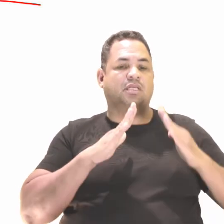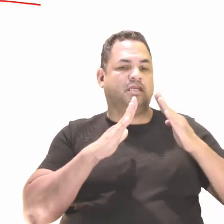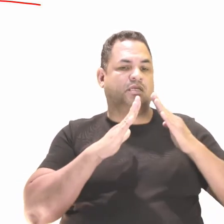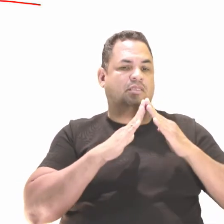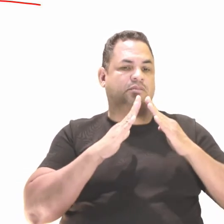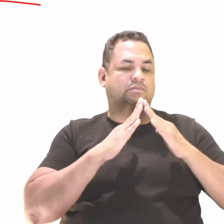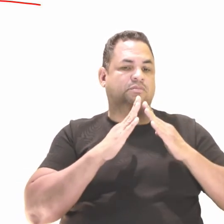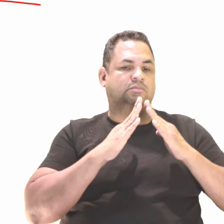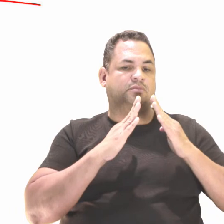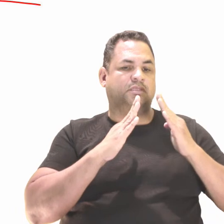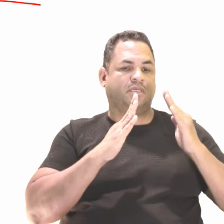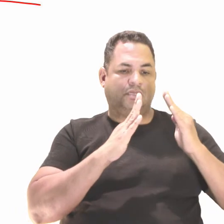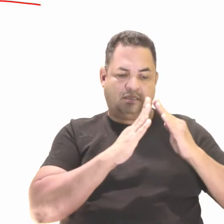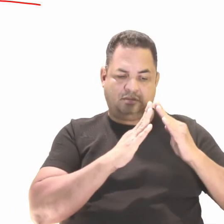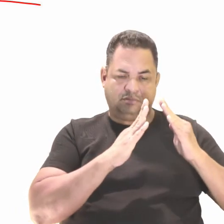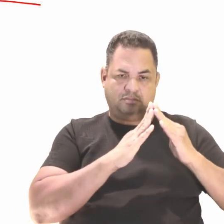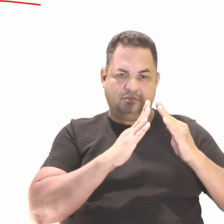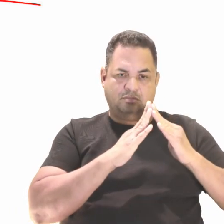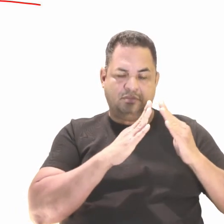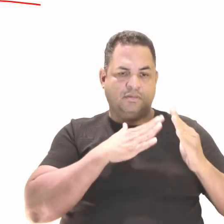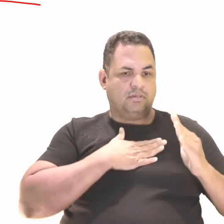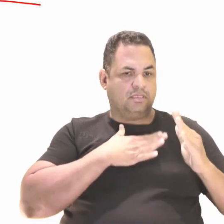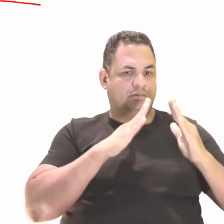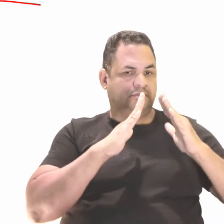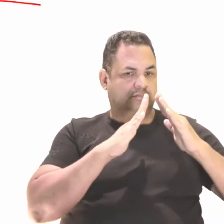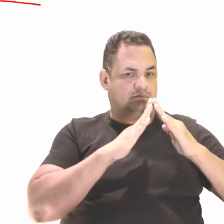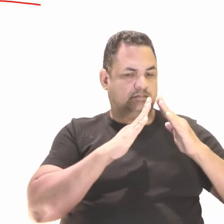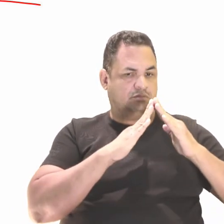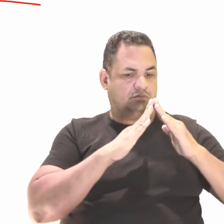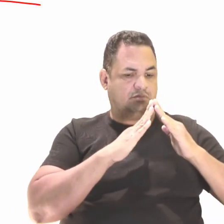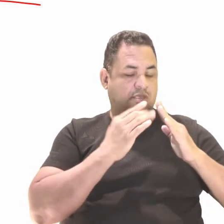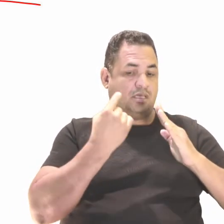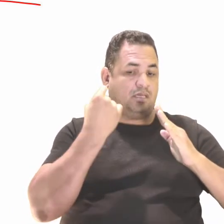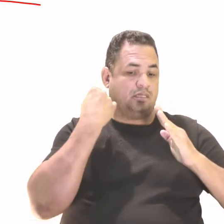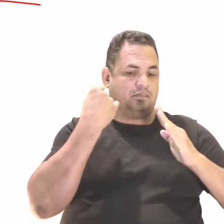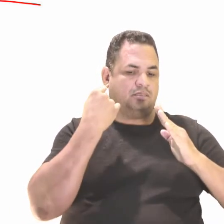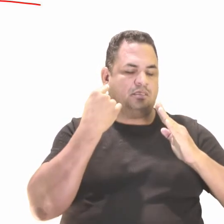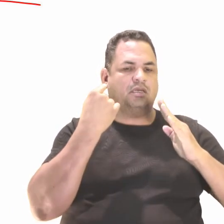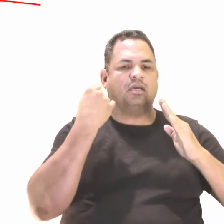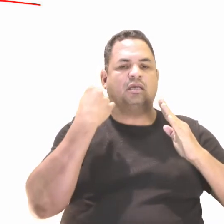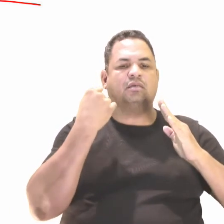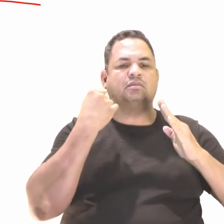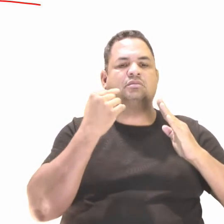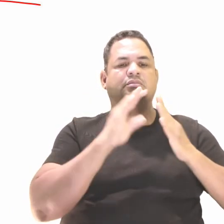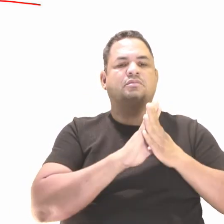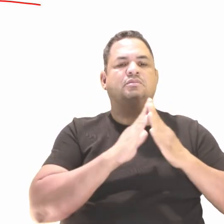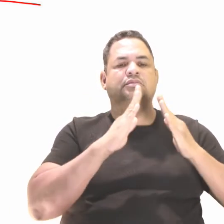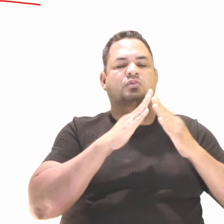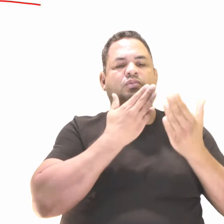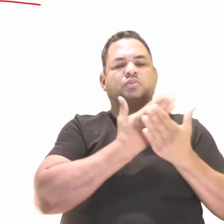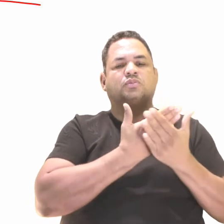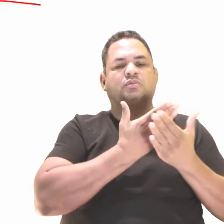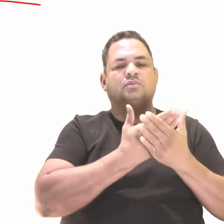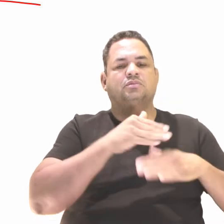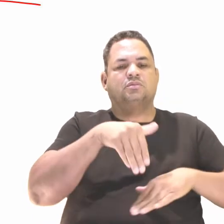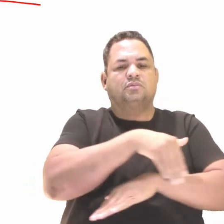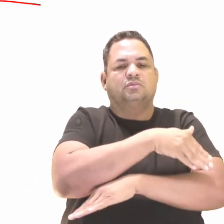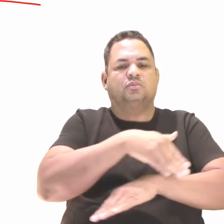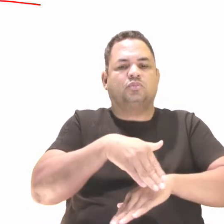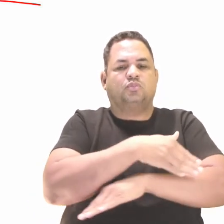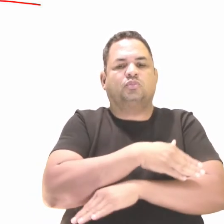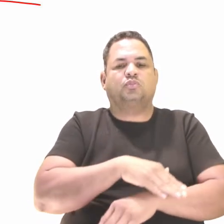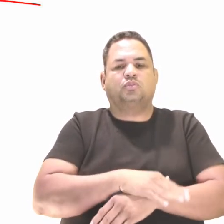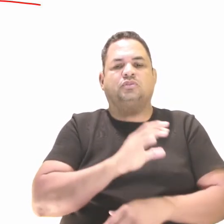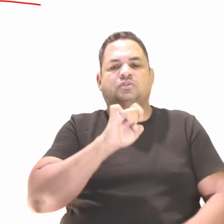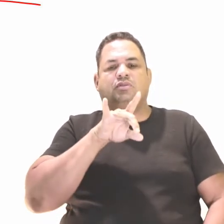atrás. Olha aqui a preposição de lugar que a gente aprendeu da nossa escola. Avenida Sunrise,